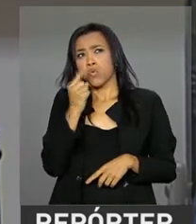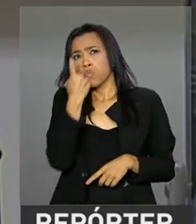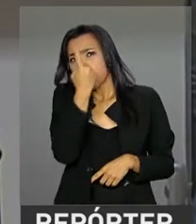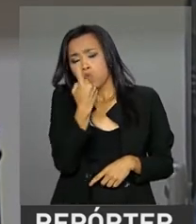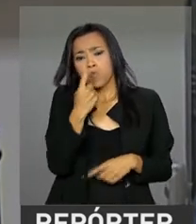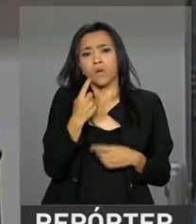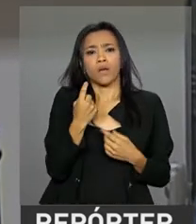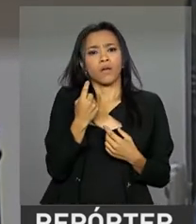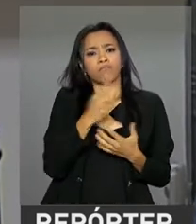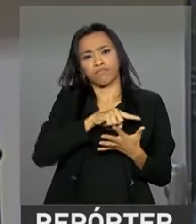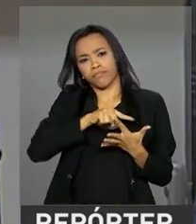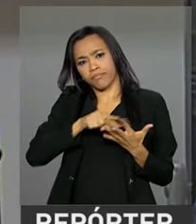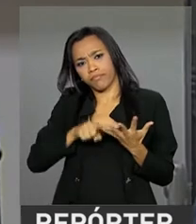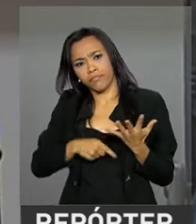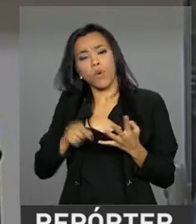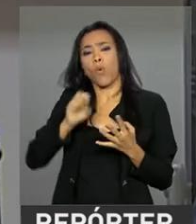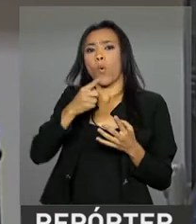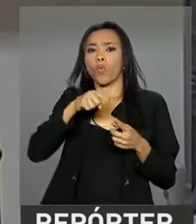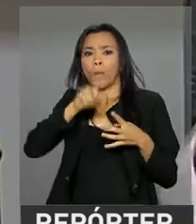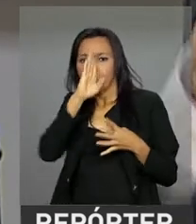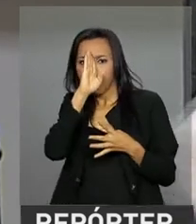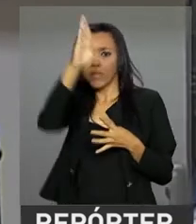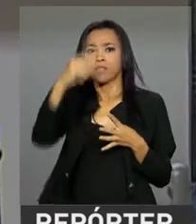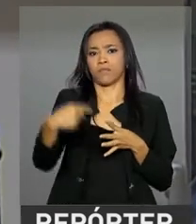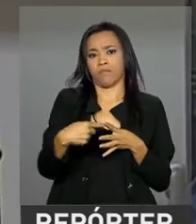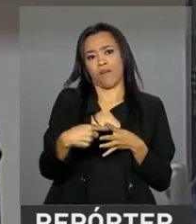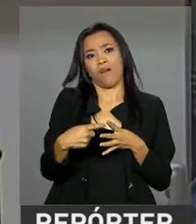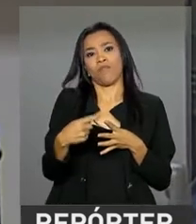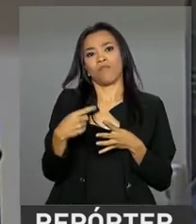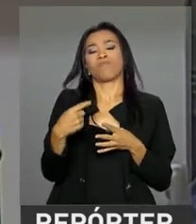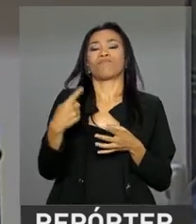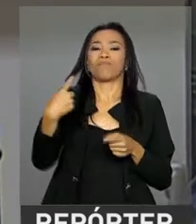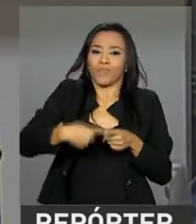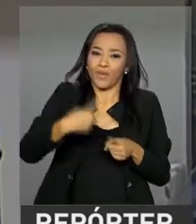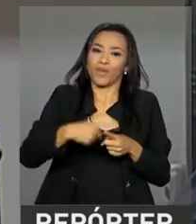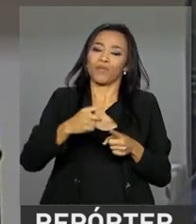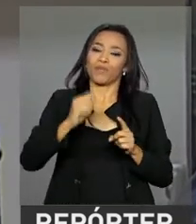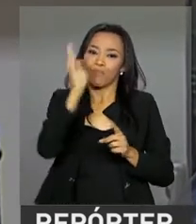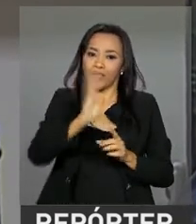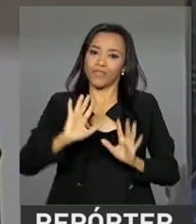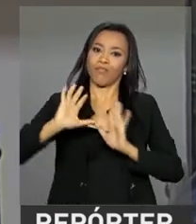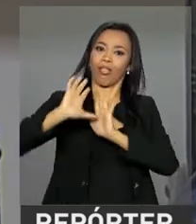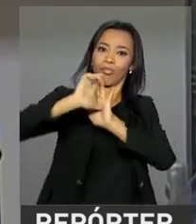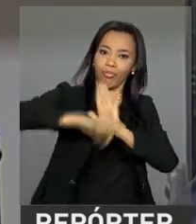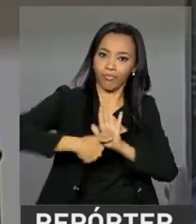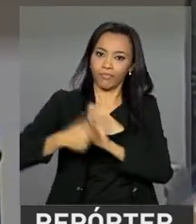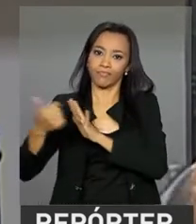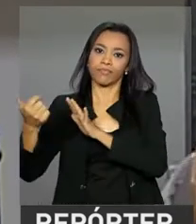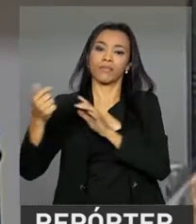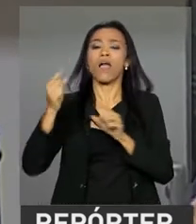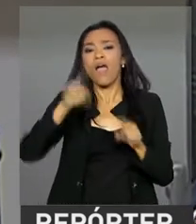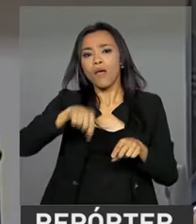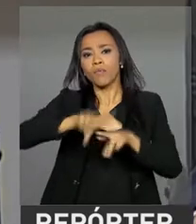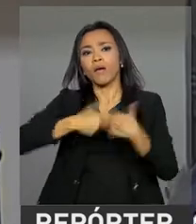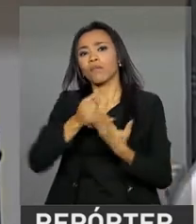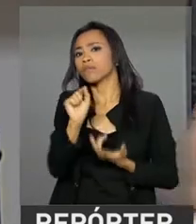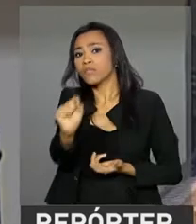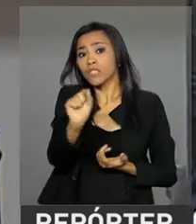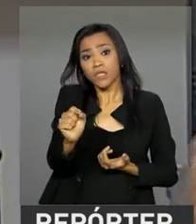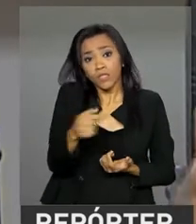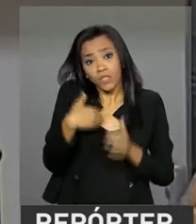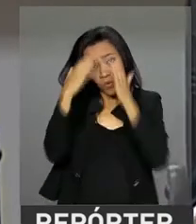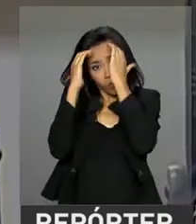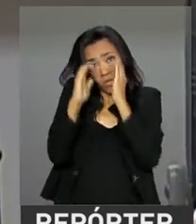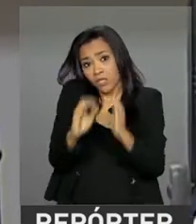principal razão pela qual o brasil entrou nessa recessão que estamos agora saindo dela foi exatamente o não cumprimento